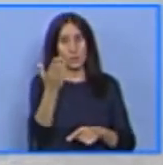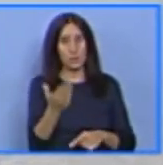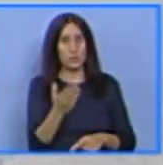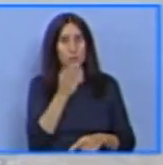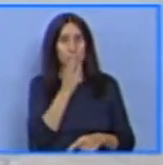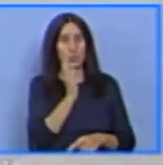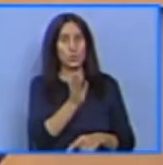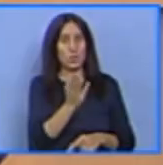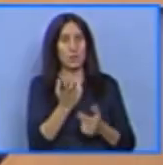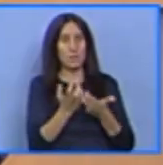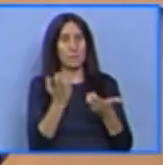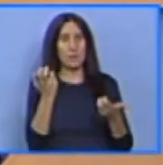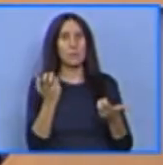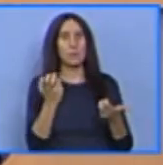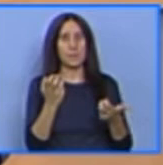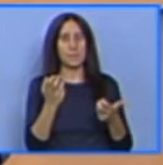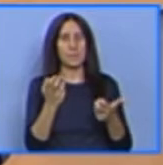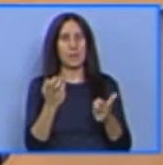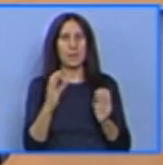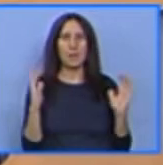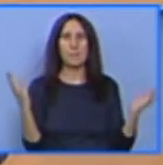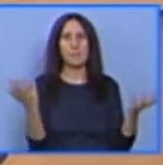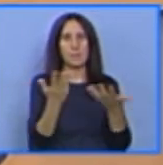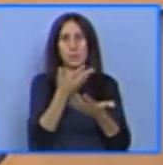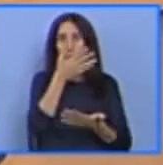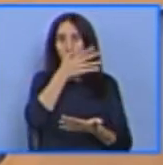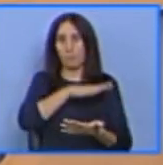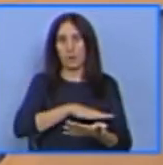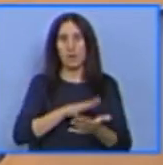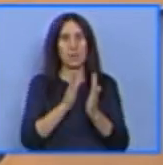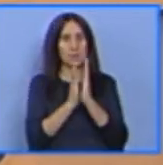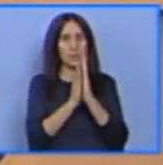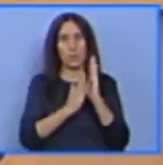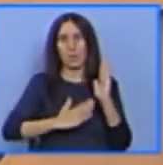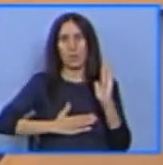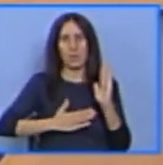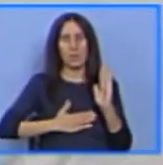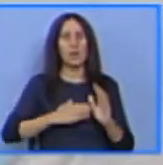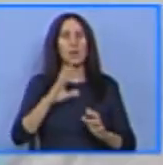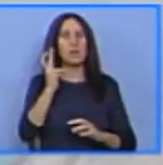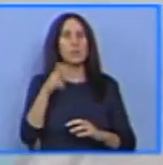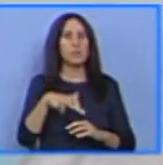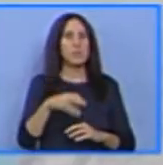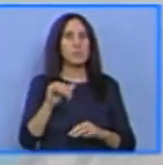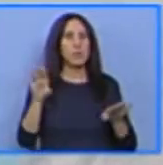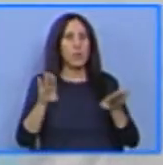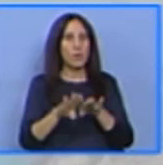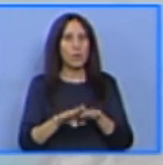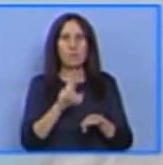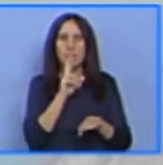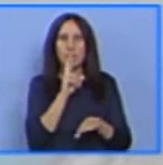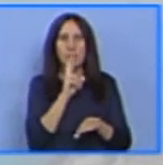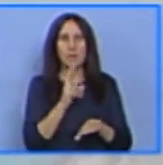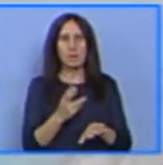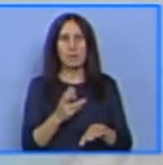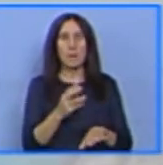sublinhava, estarmos num ambiente muito hostil à religião. O que acontece na Cova da Iria,